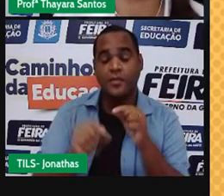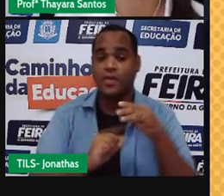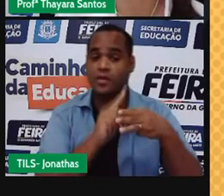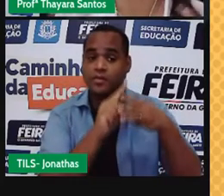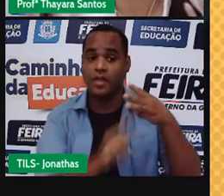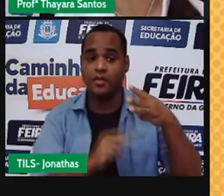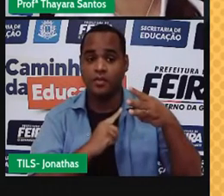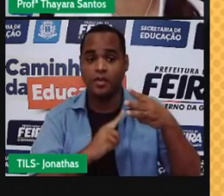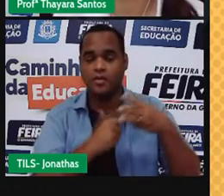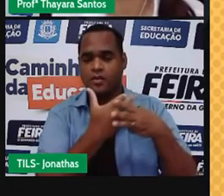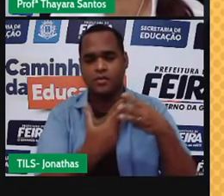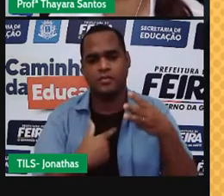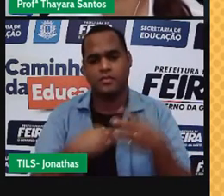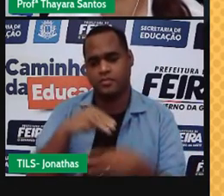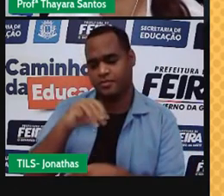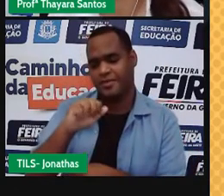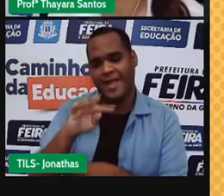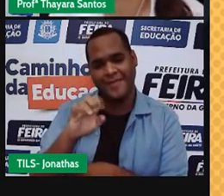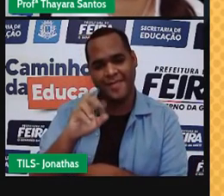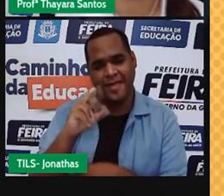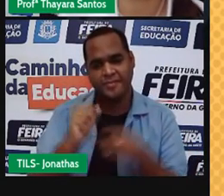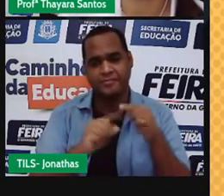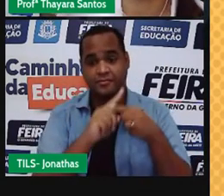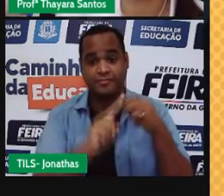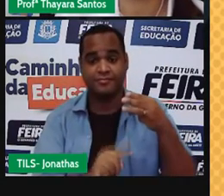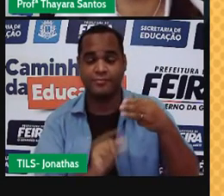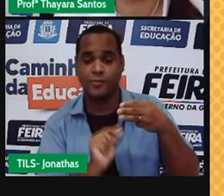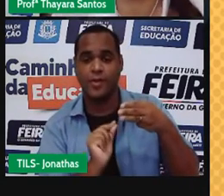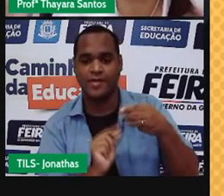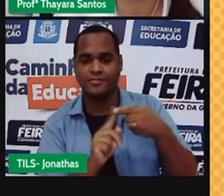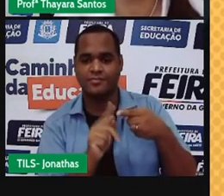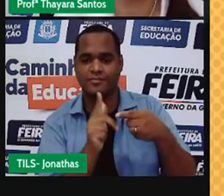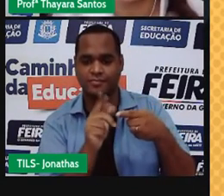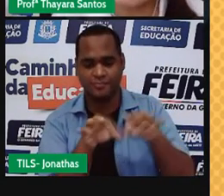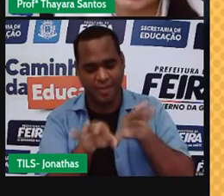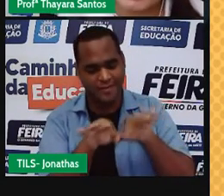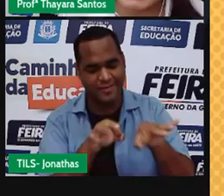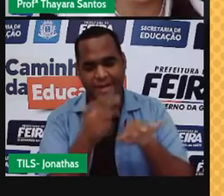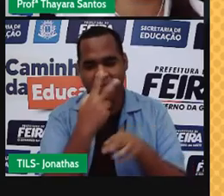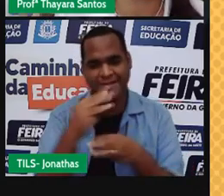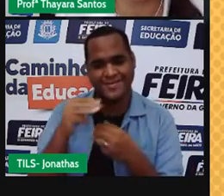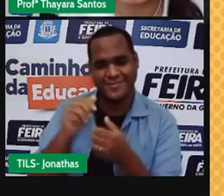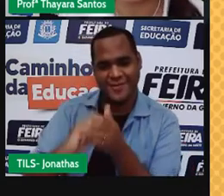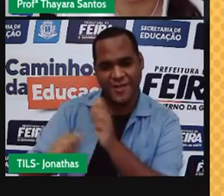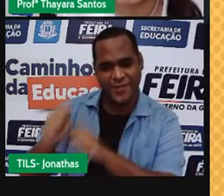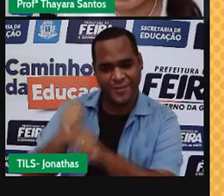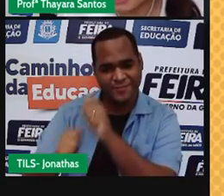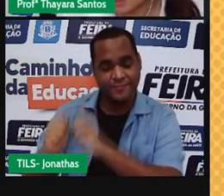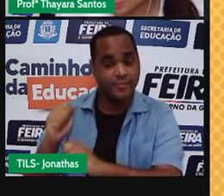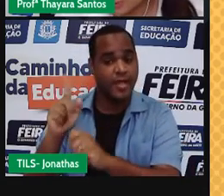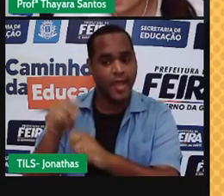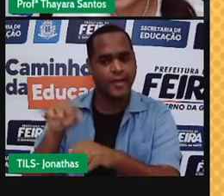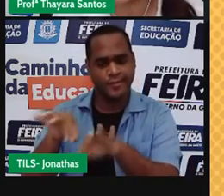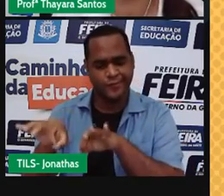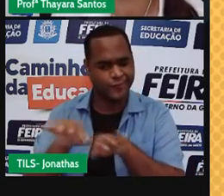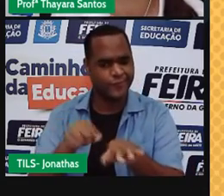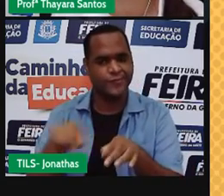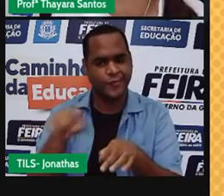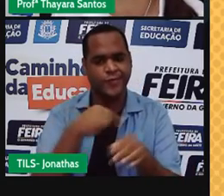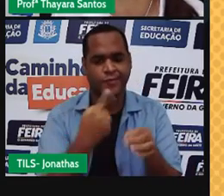a matéria esses três estados da matéria são caracterizadas pela organização aí dos átomos como a gente já tinha conversado